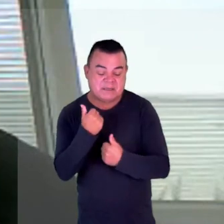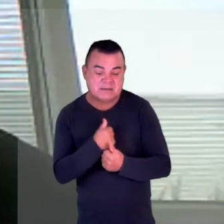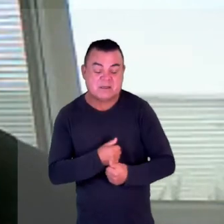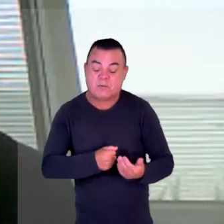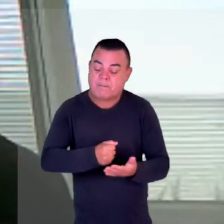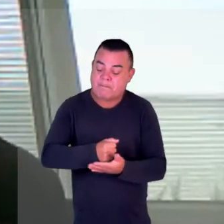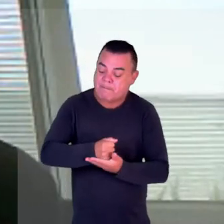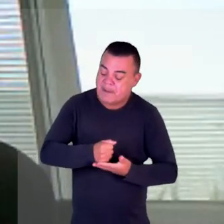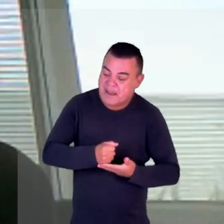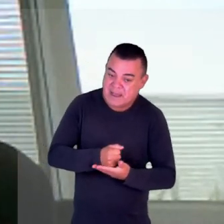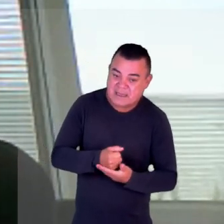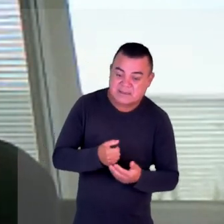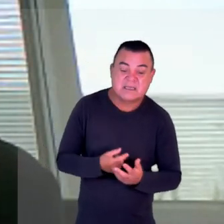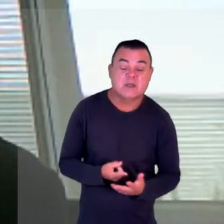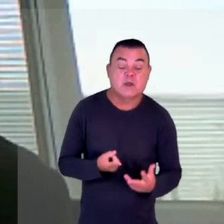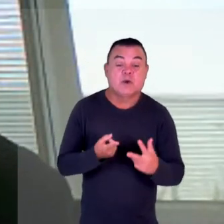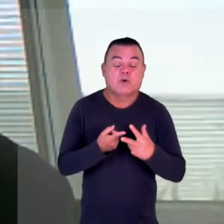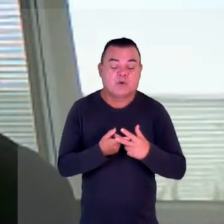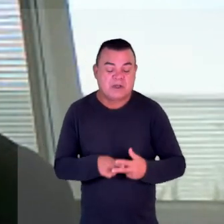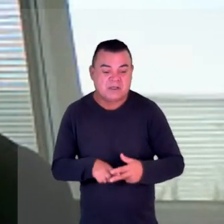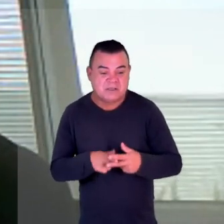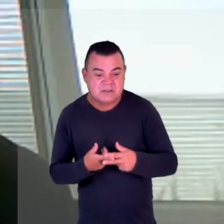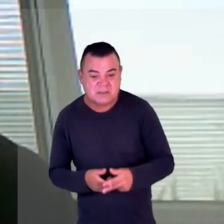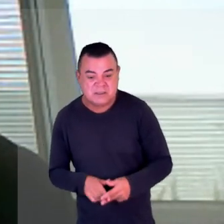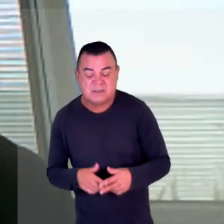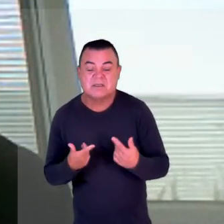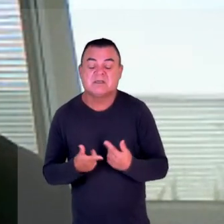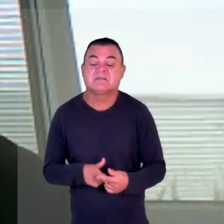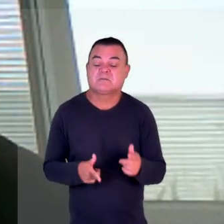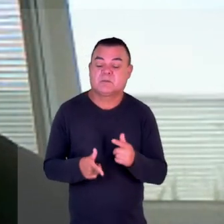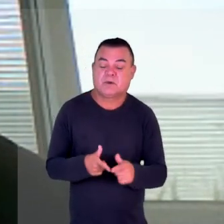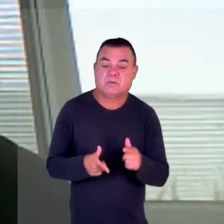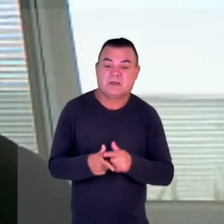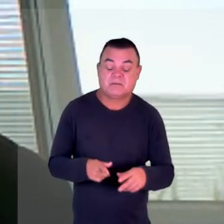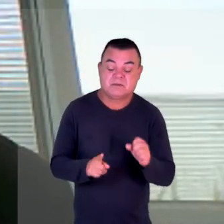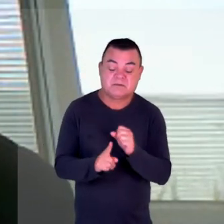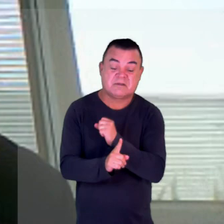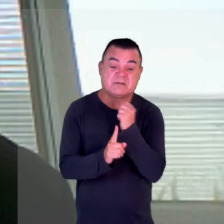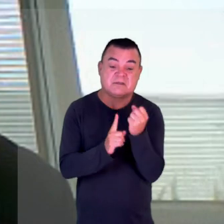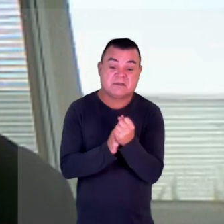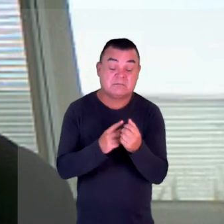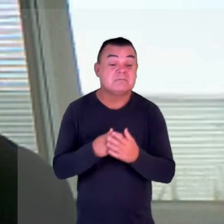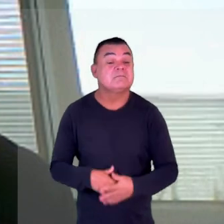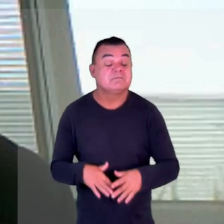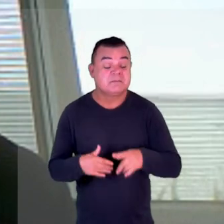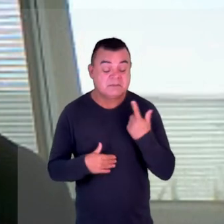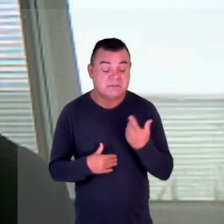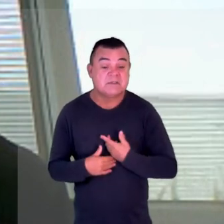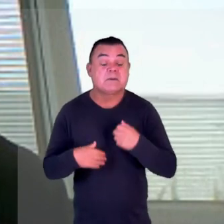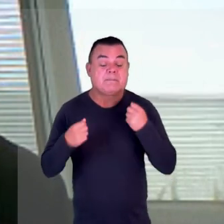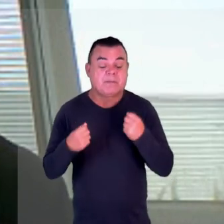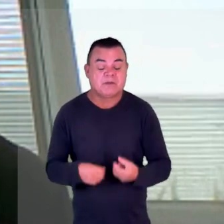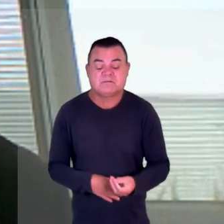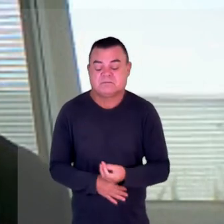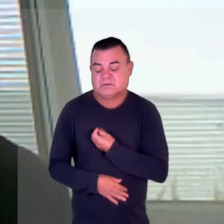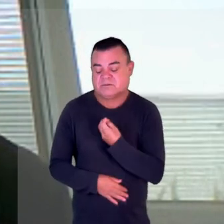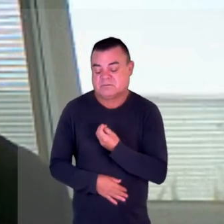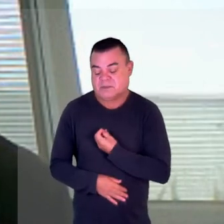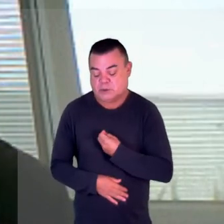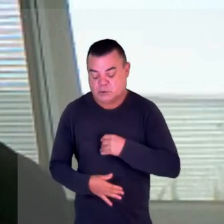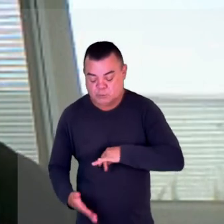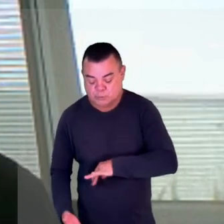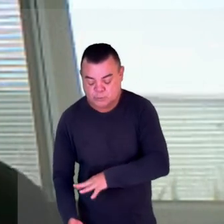corrigir as distorções sociais para que a gente possa né Eh habitar um mundo melhor e mais